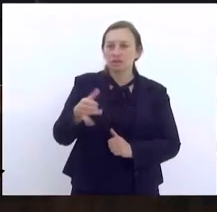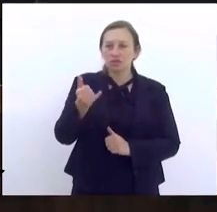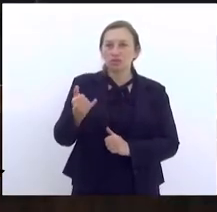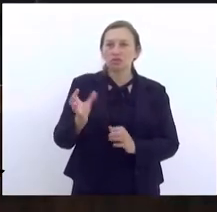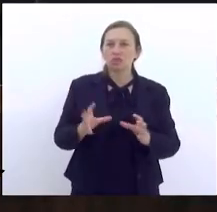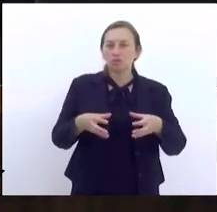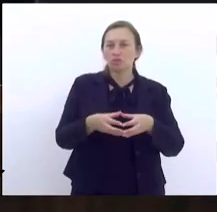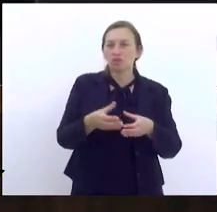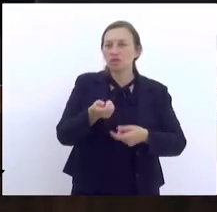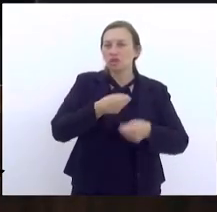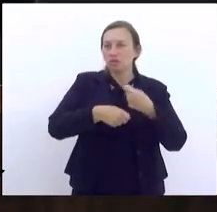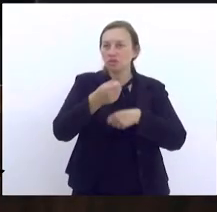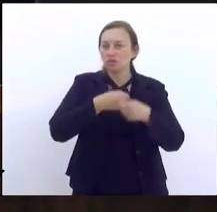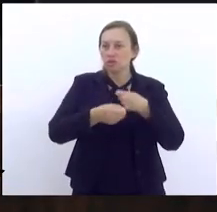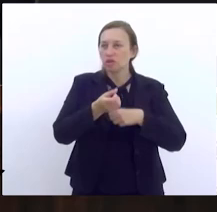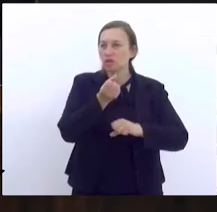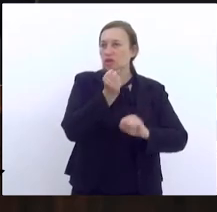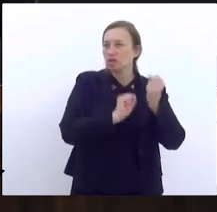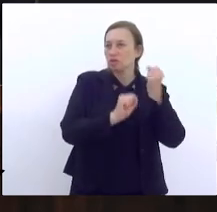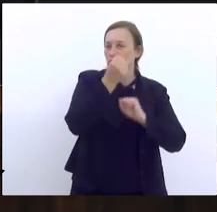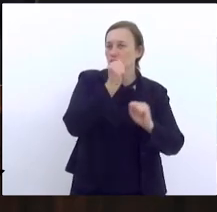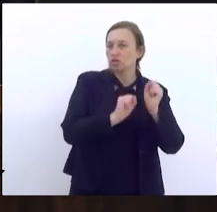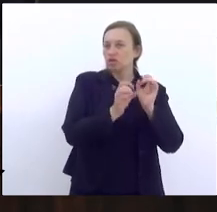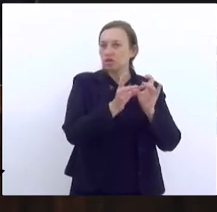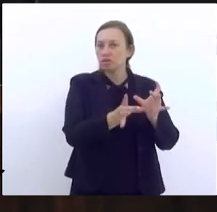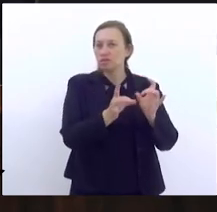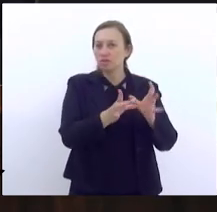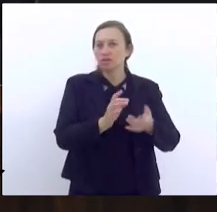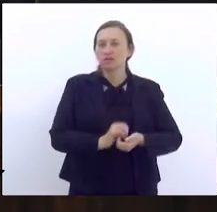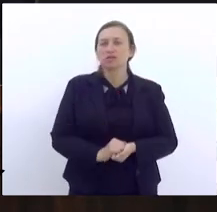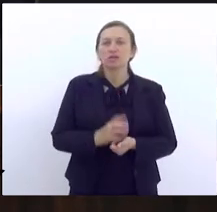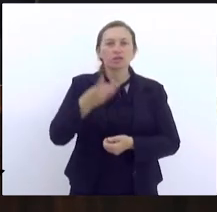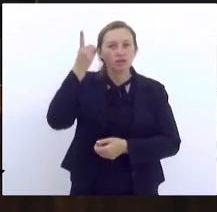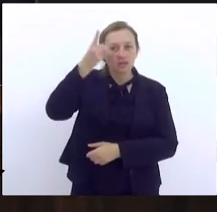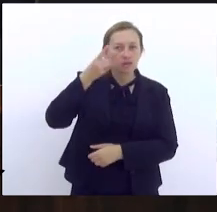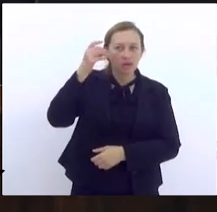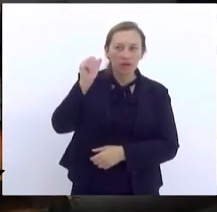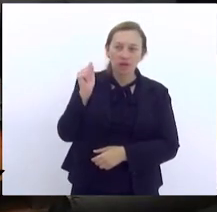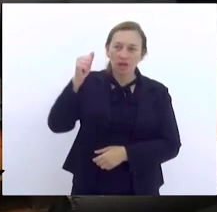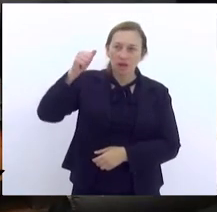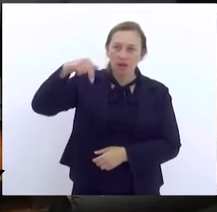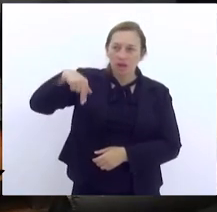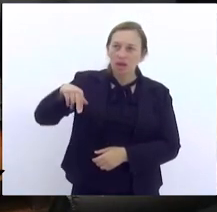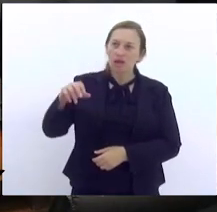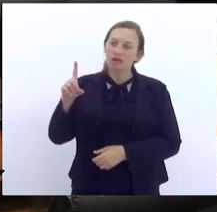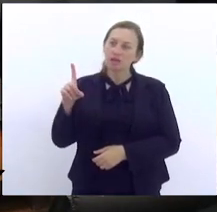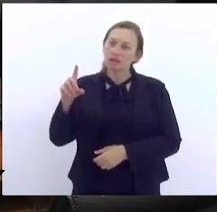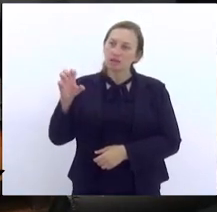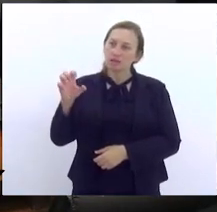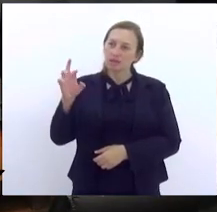de Economia Indústria e Comércio Deputado Anderson Moraes